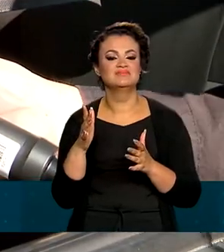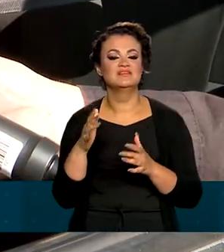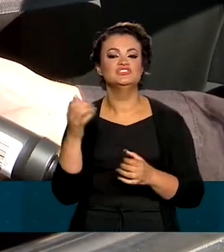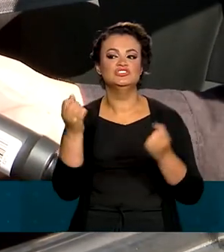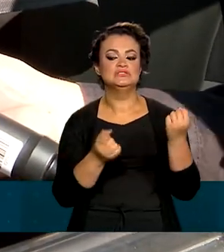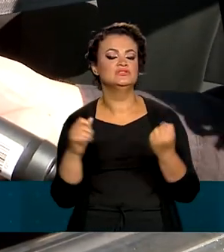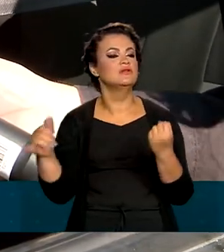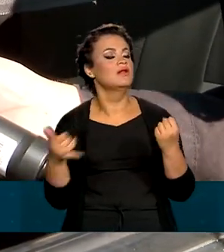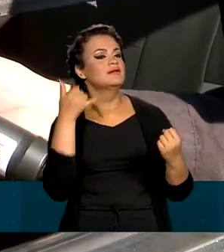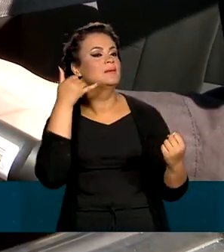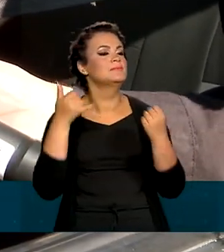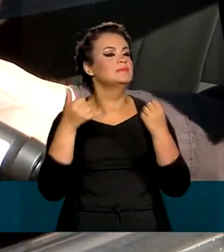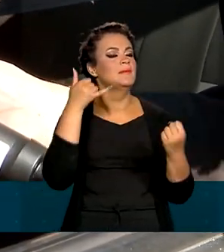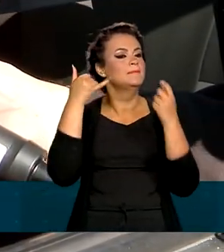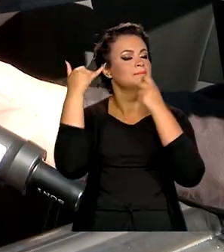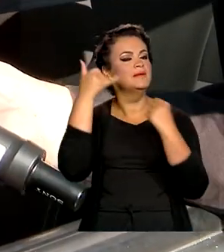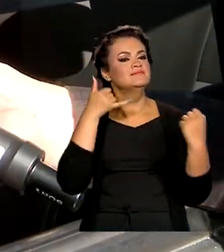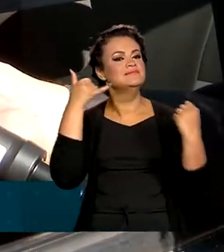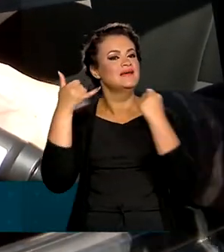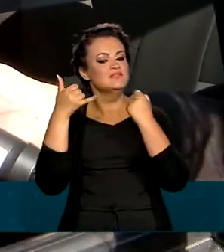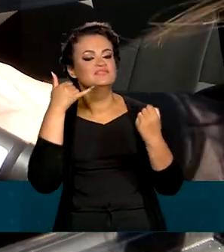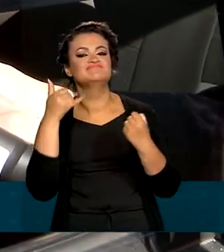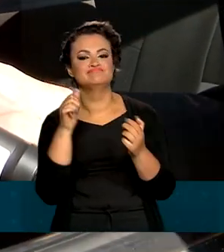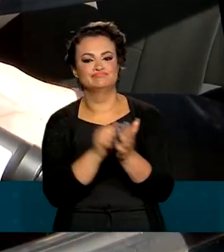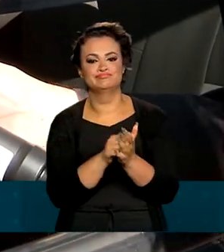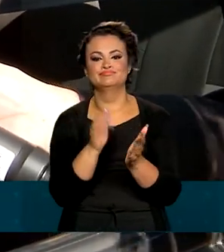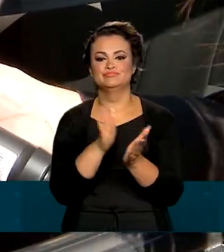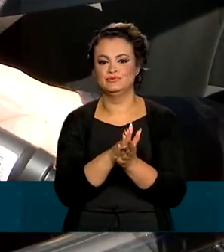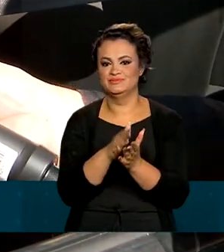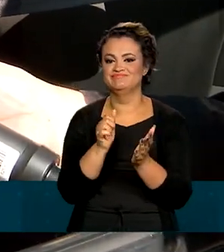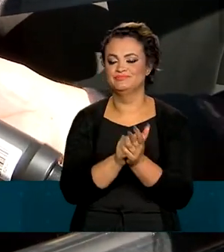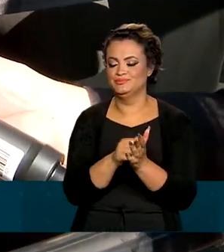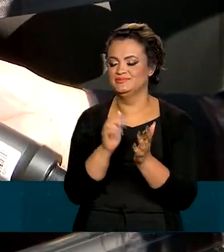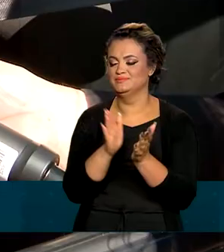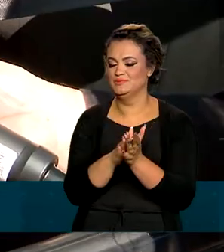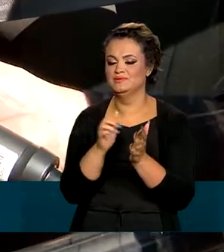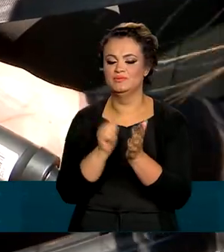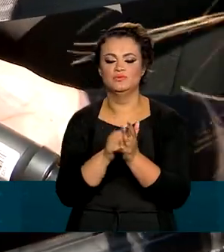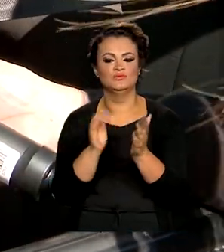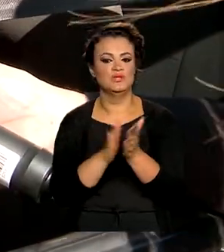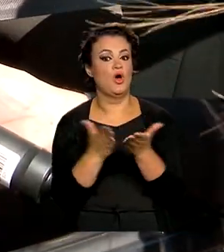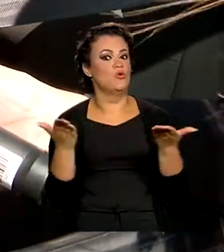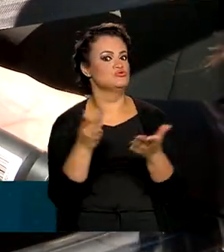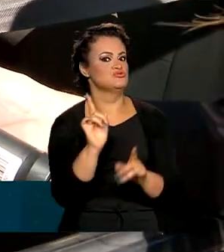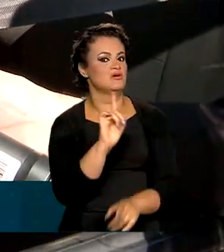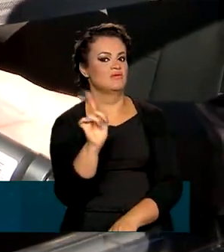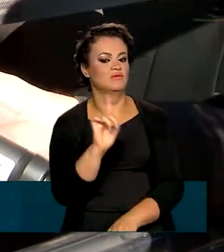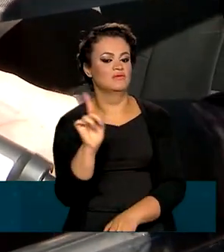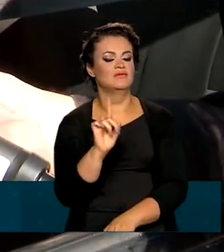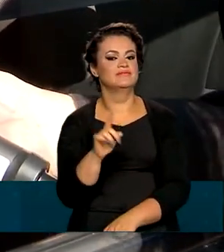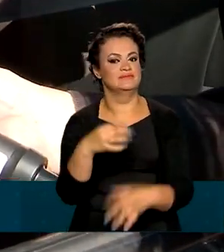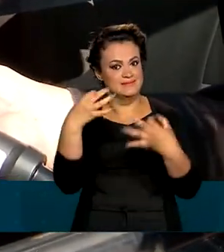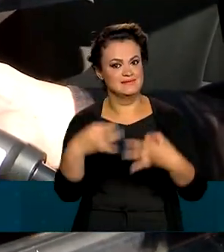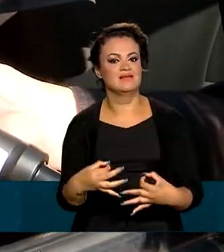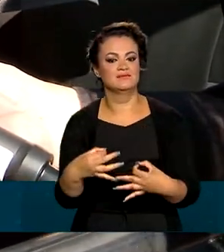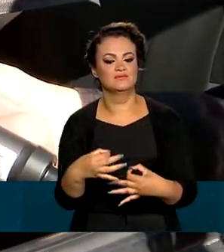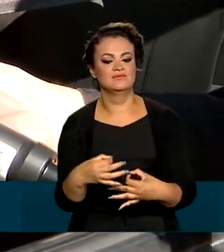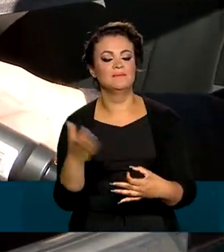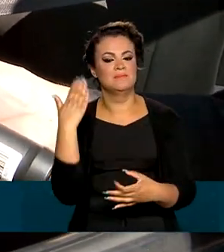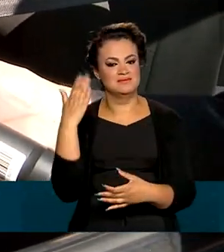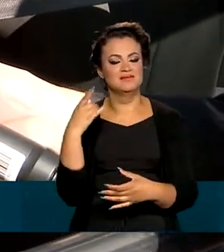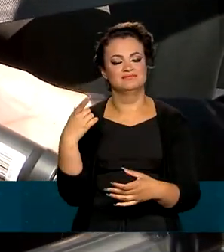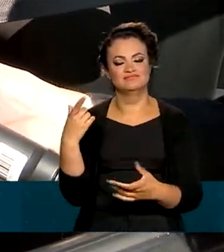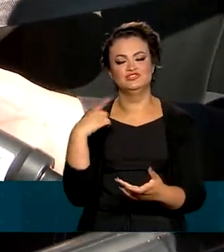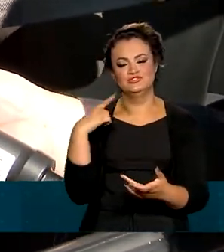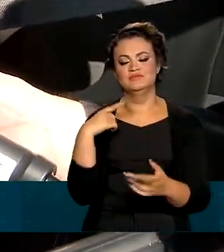ligações dirigindo. Há muito tempo atrás, já paguei muita multa com isso. Hoje? Não, hoje eu tenho que ser exemplo, né? Já fiz muito, não